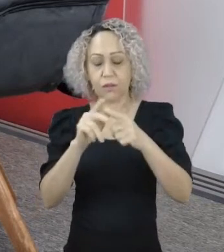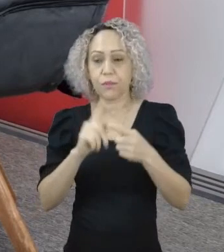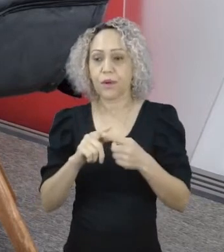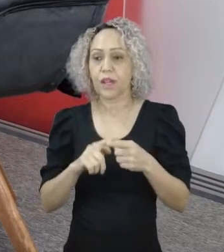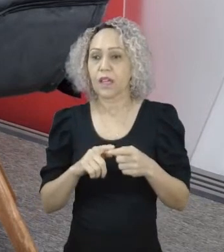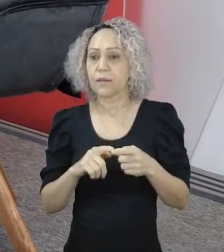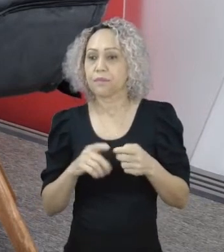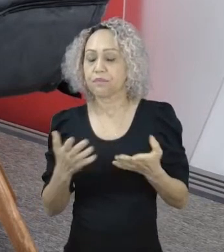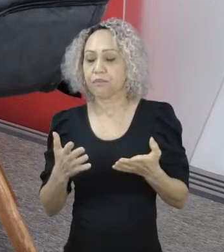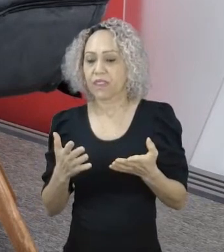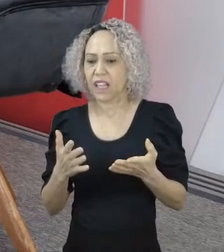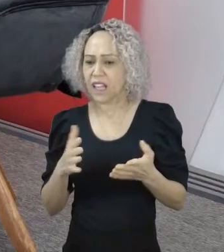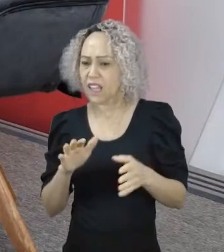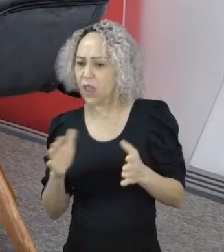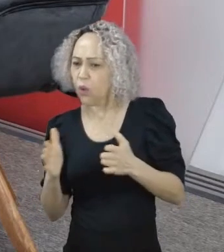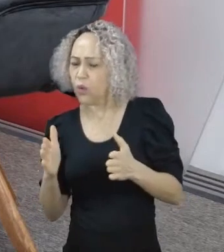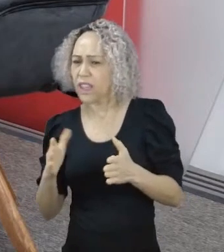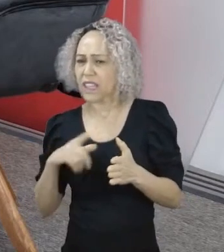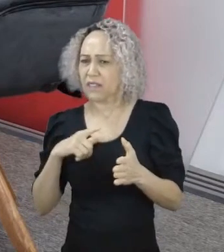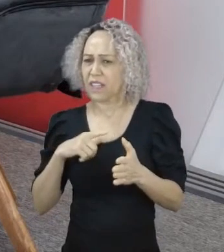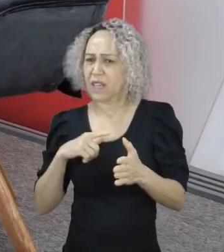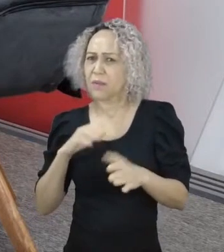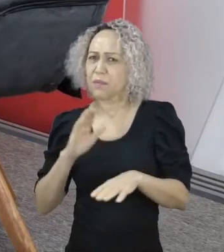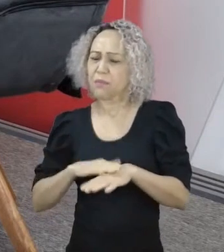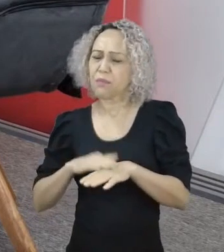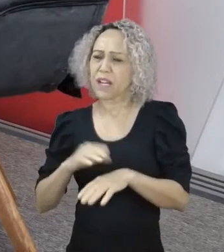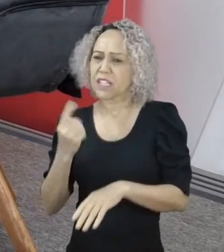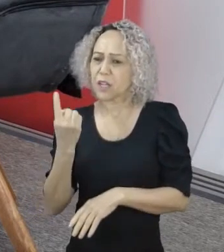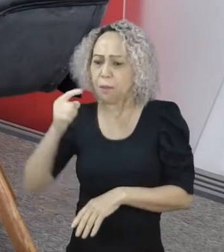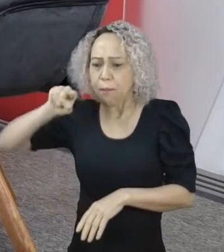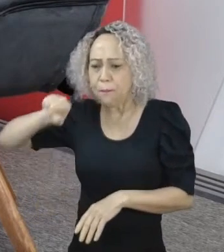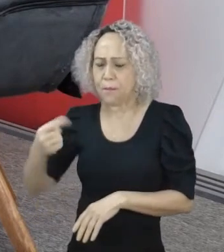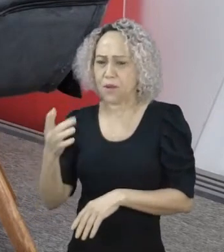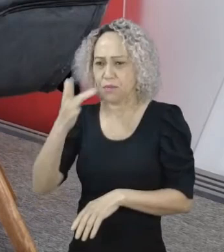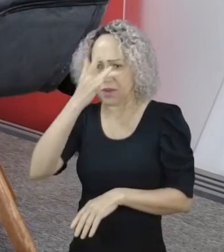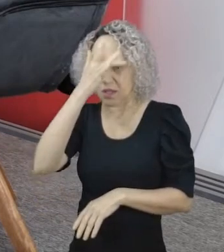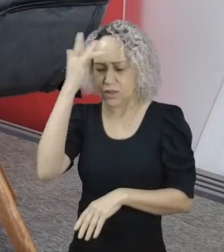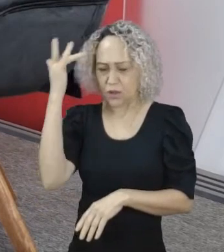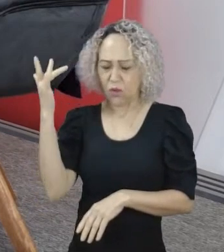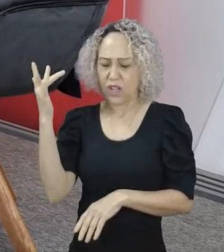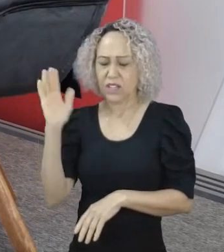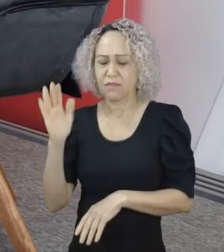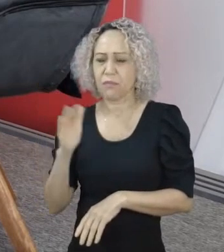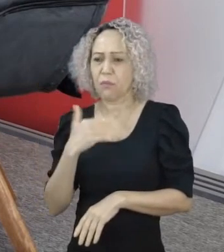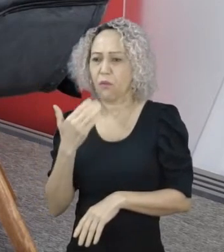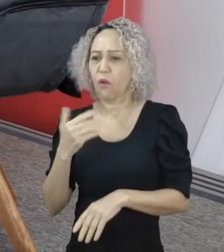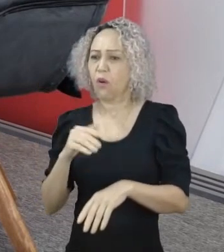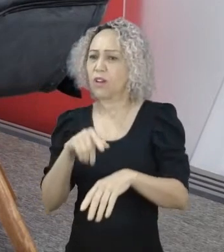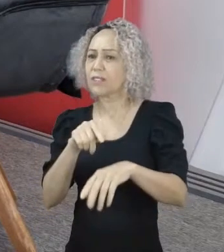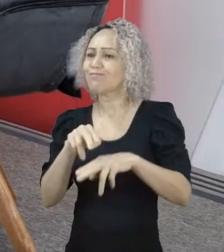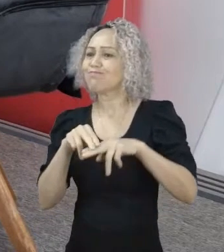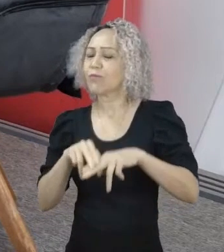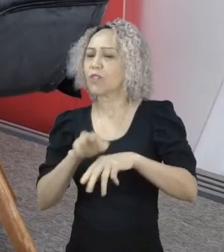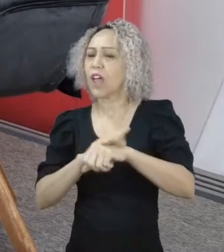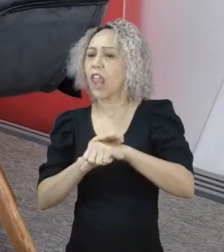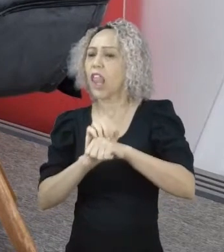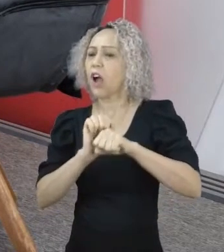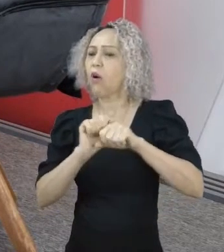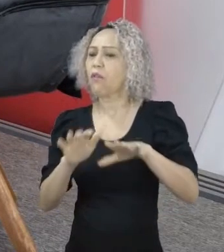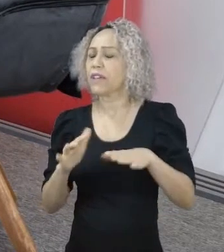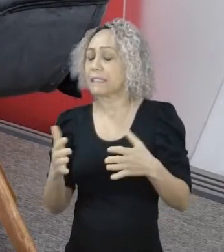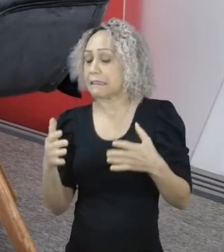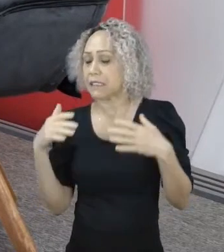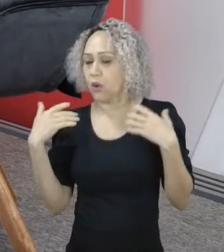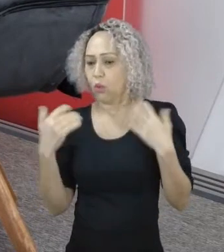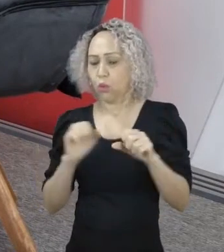pela Covid, para um anúncio da retomada de diversos programas exitosos. Como é que o senhor avalia essa retomada e qual o impacto,